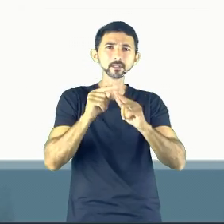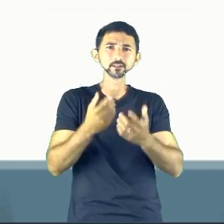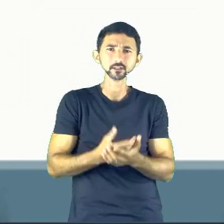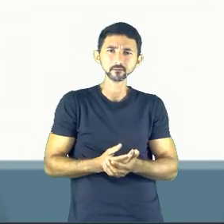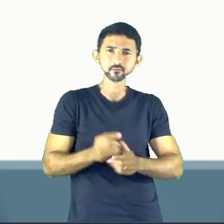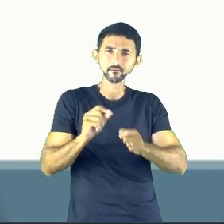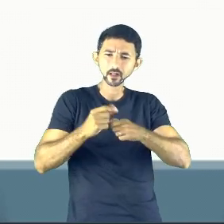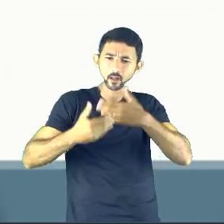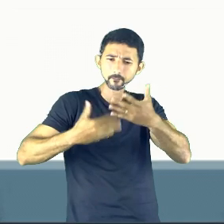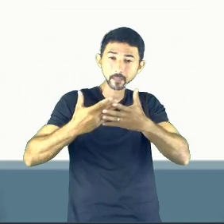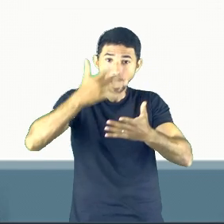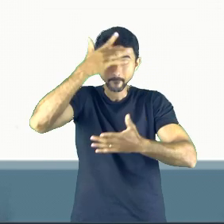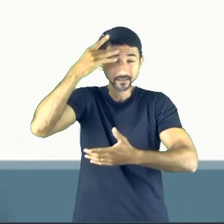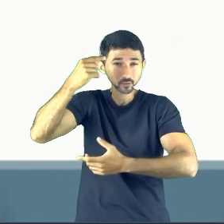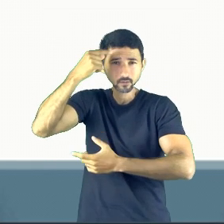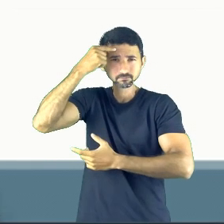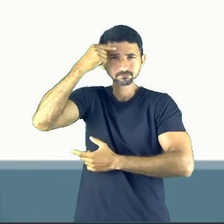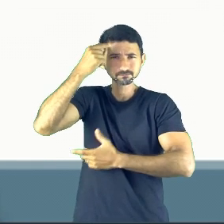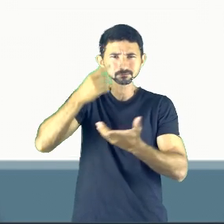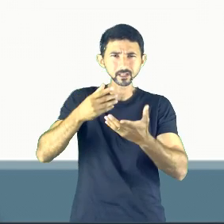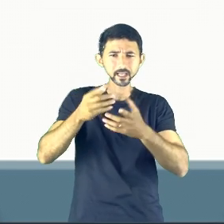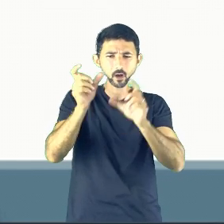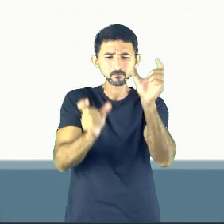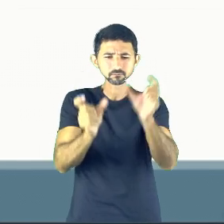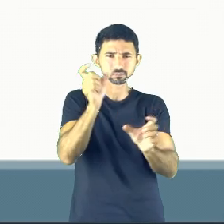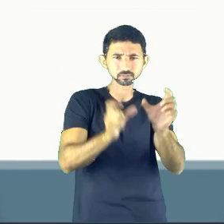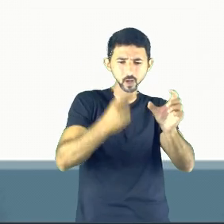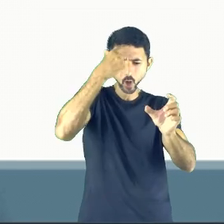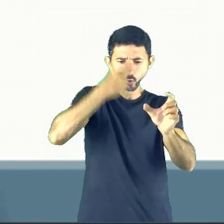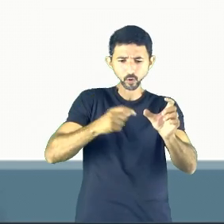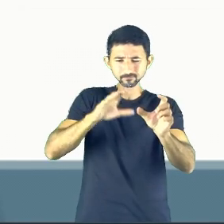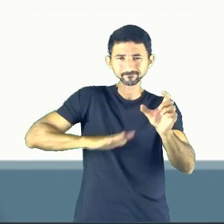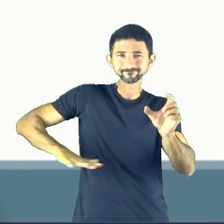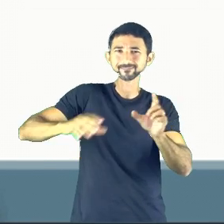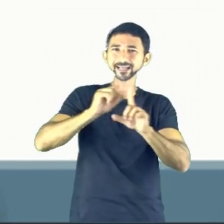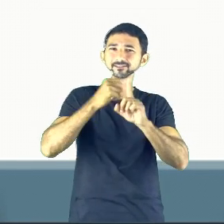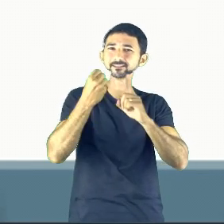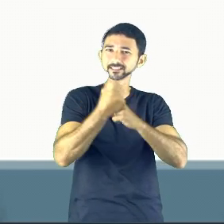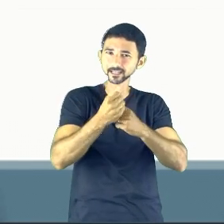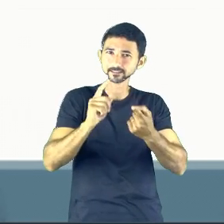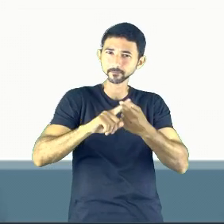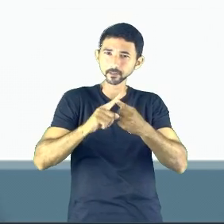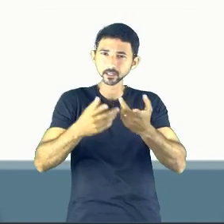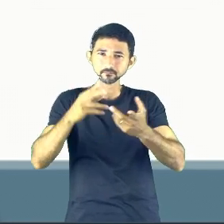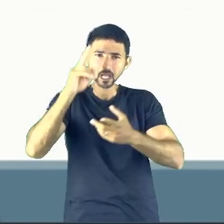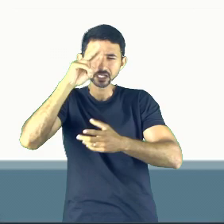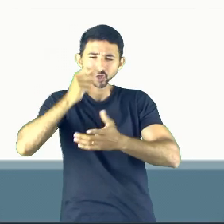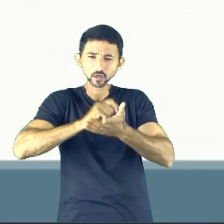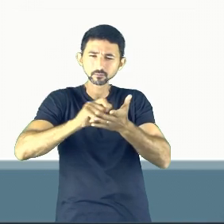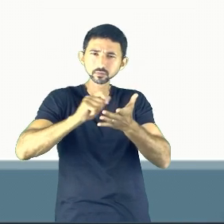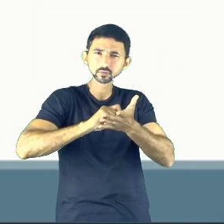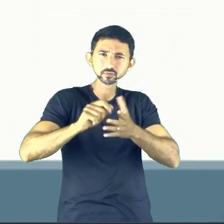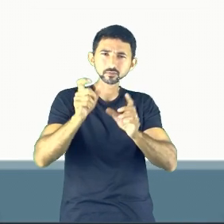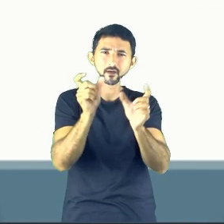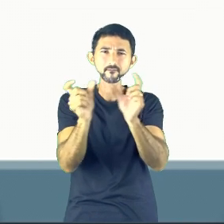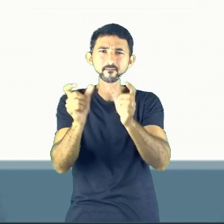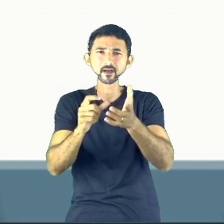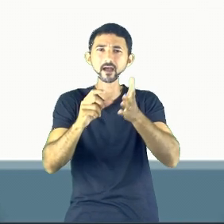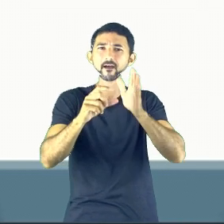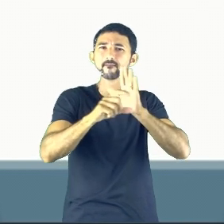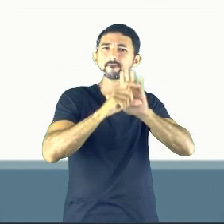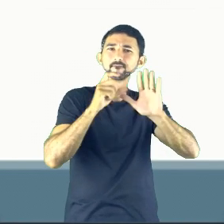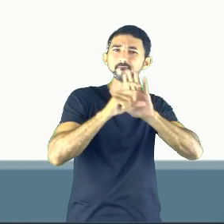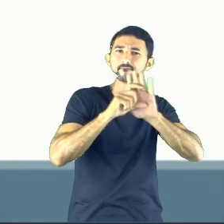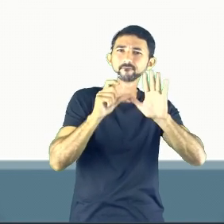principal objetivo, o de levar as pessoas a refletirem sobre os comportamentos em sociedade. As fábulas podem ser escritas